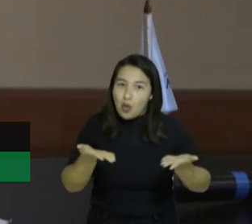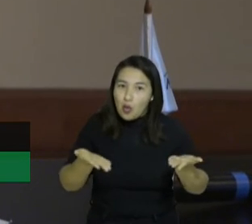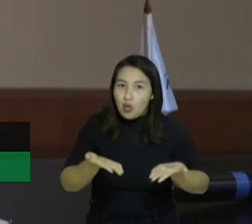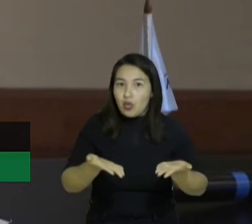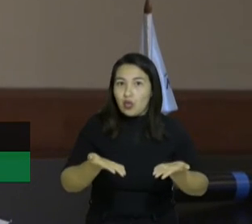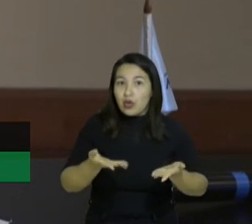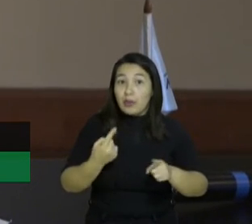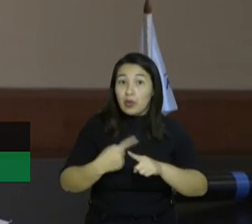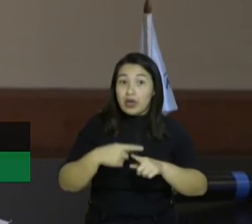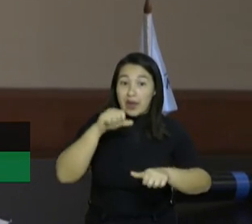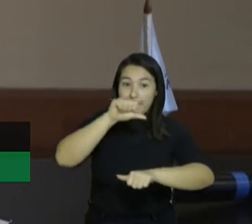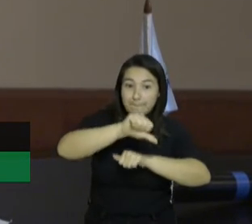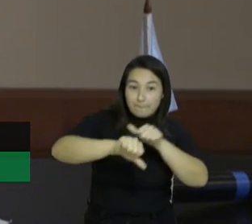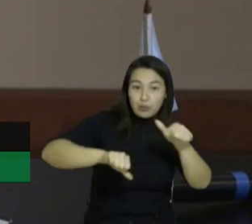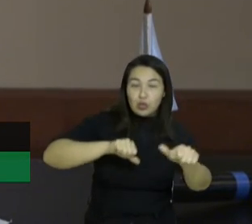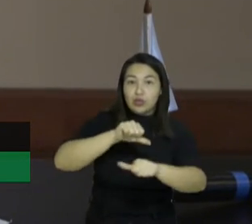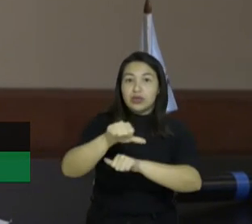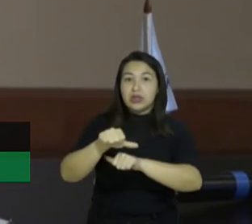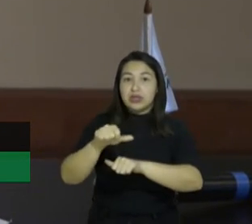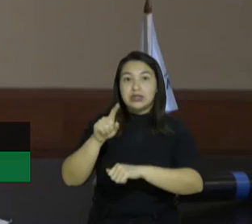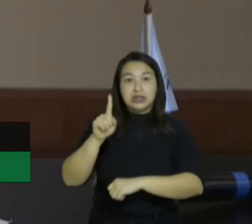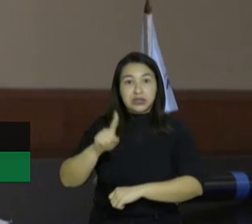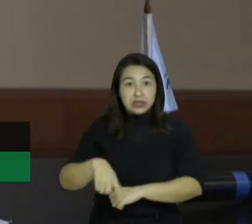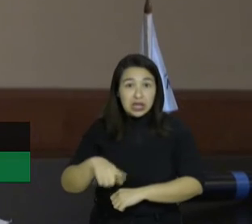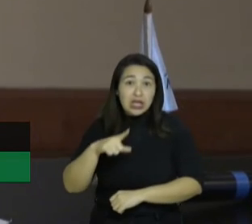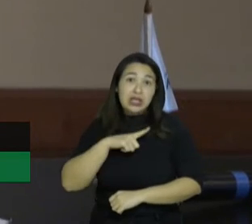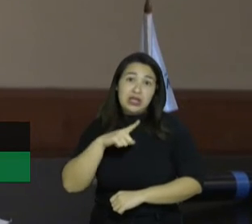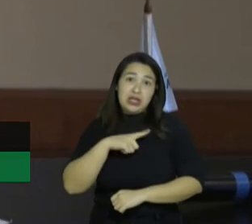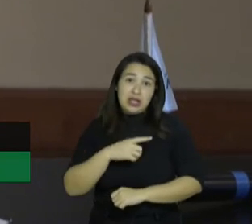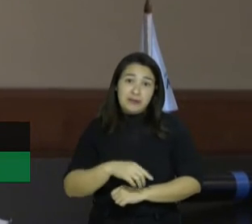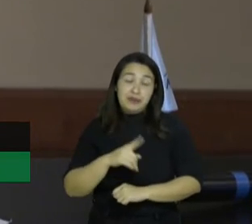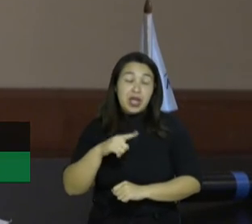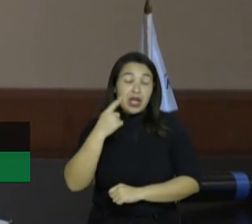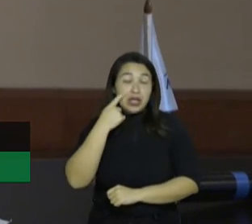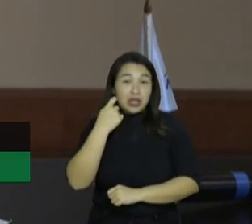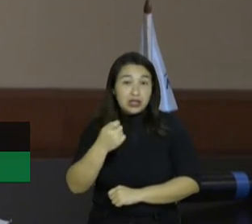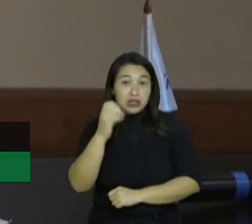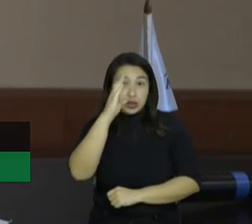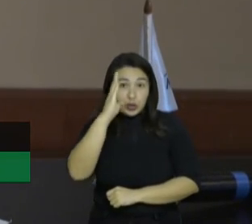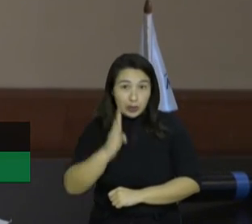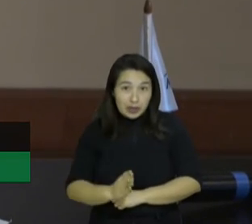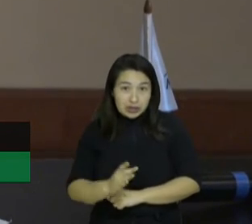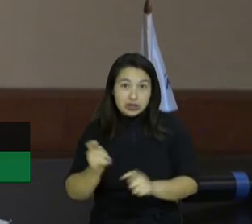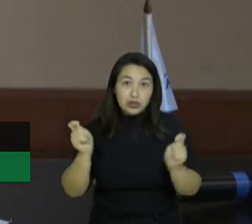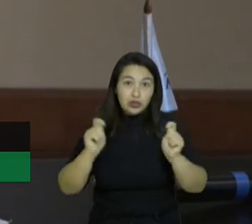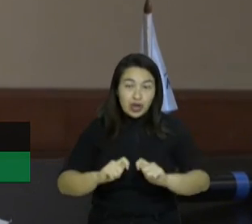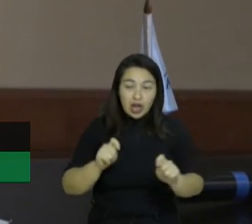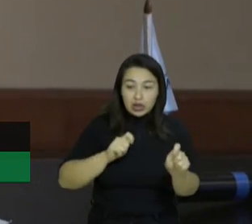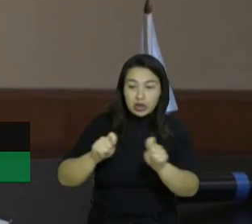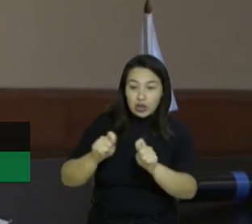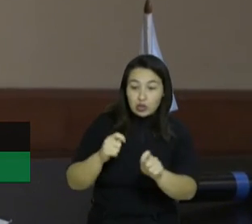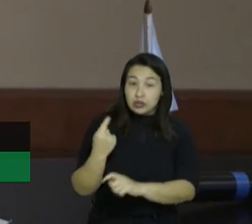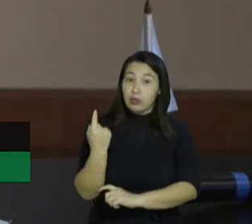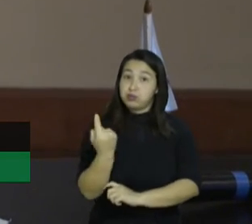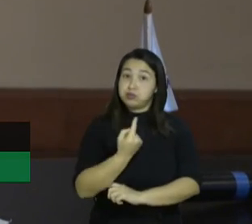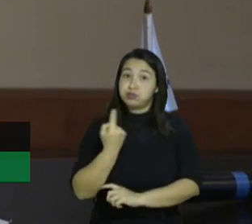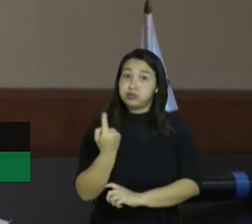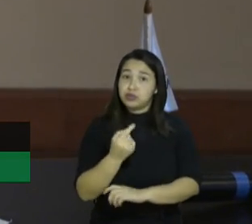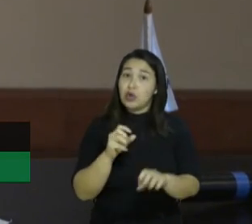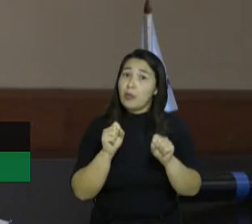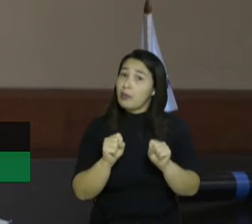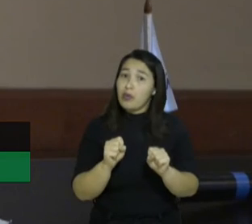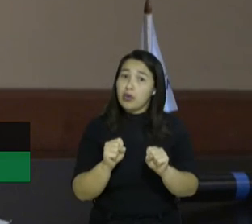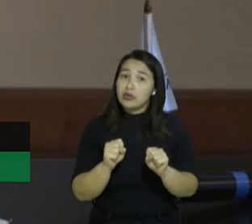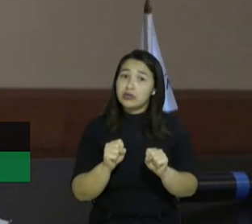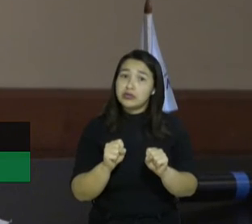em que as mudanças ocorrem de maneira muito Expedita Será que não seria mais interessante o Brasil ter a possibilidade de negociar sozinho sem sem nenhum